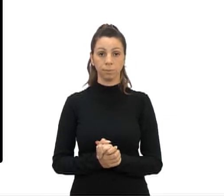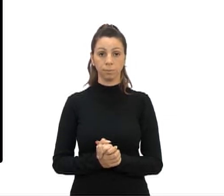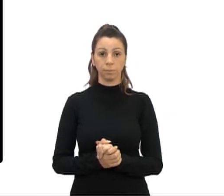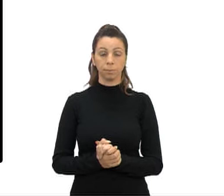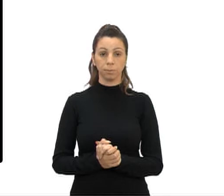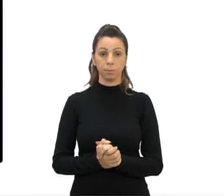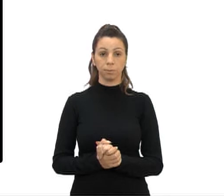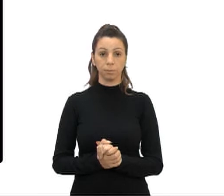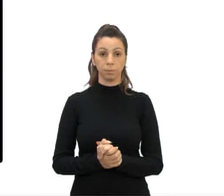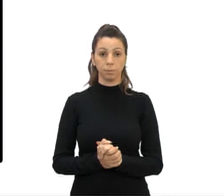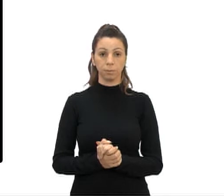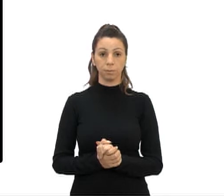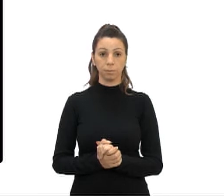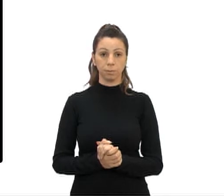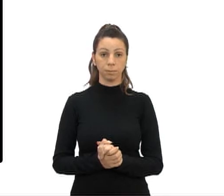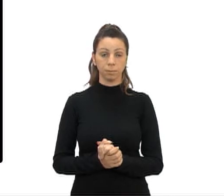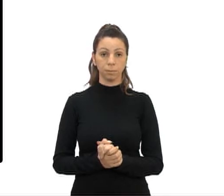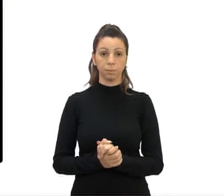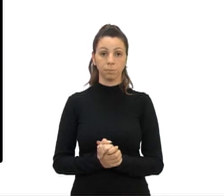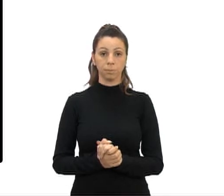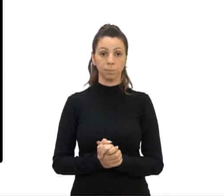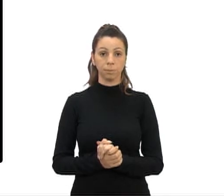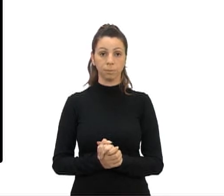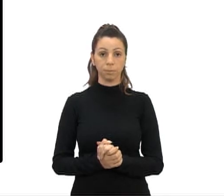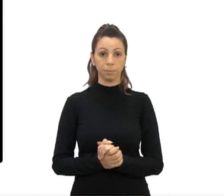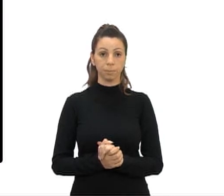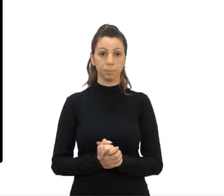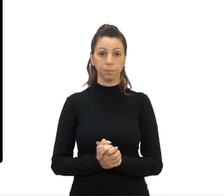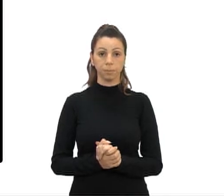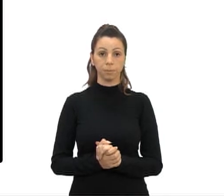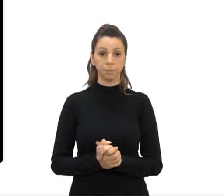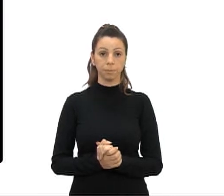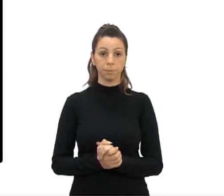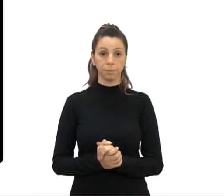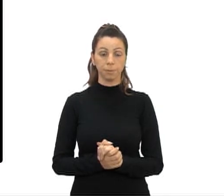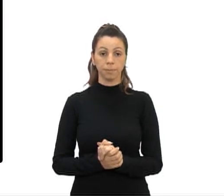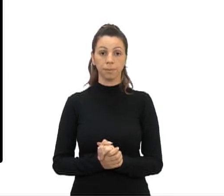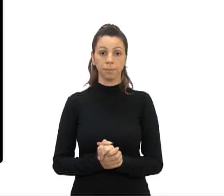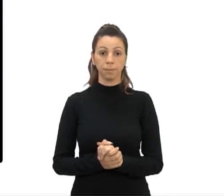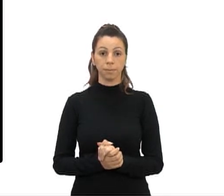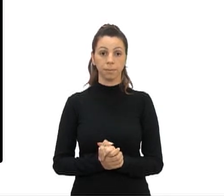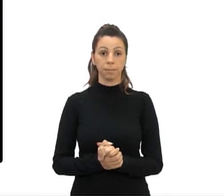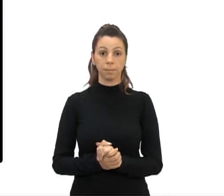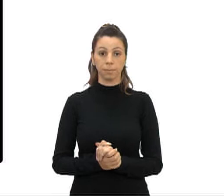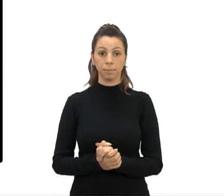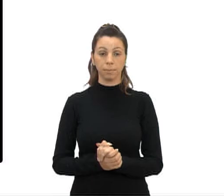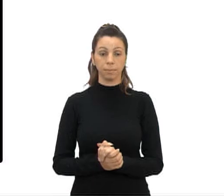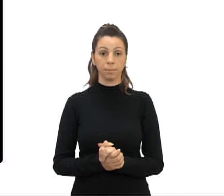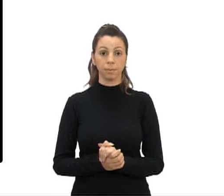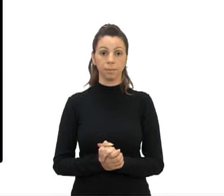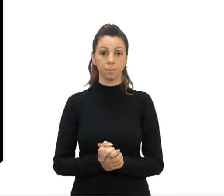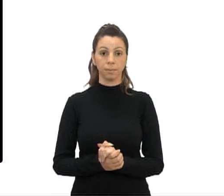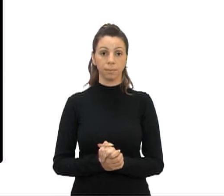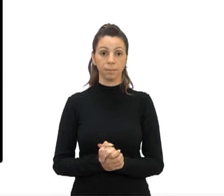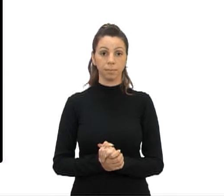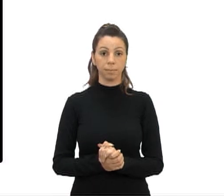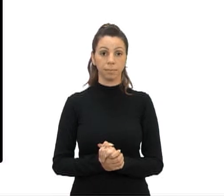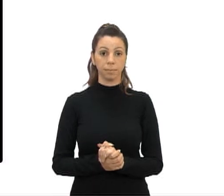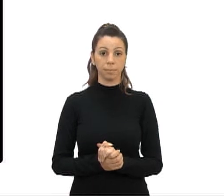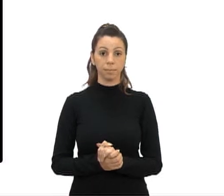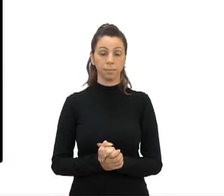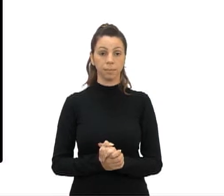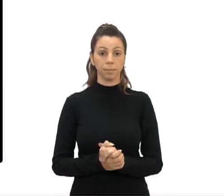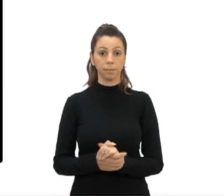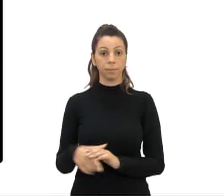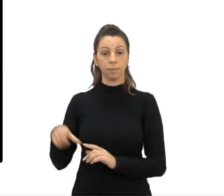me gustou muchísimo la foto que subiste ayer, ¿eh? De verdade? Pues foi minha irmã Lola que la sacó en la casa de nuestra